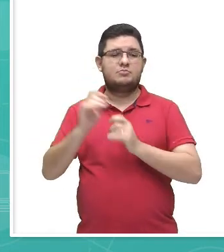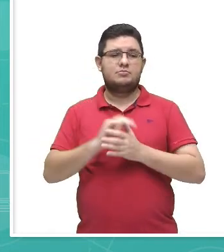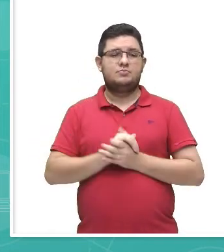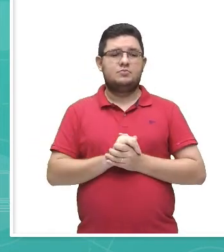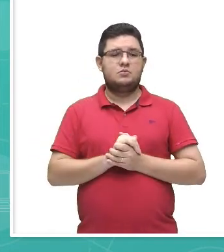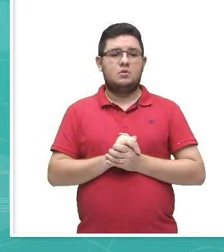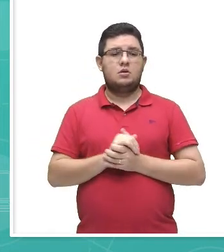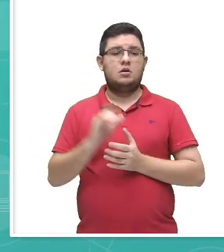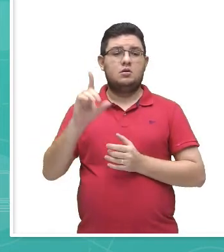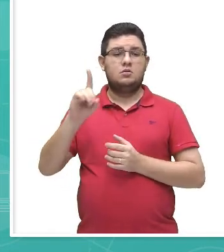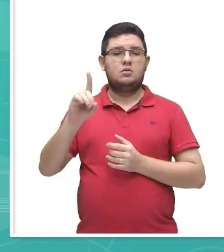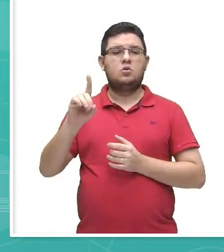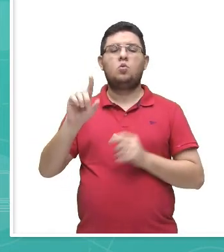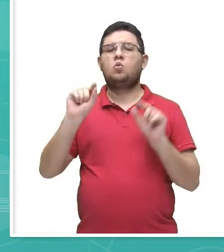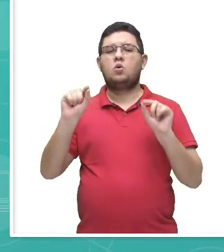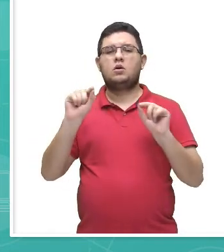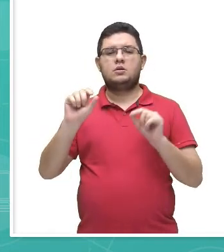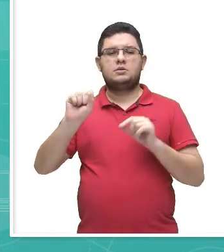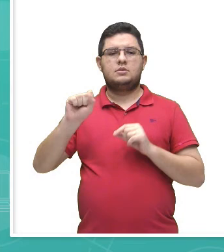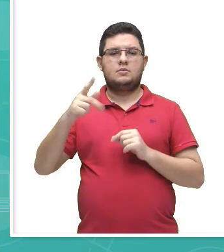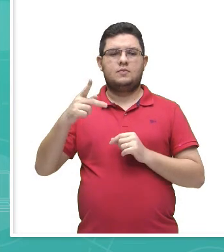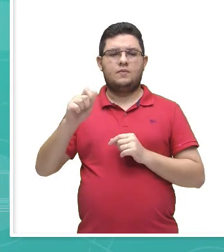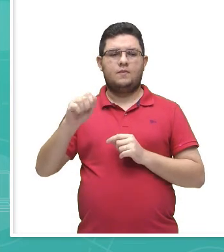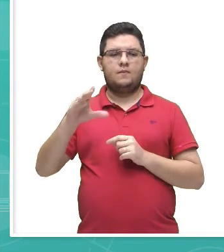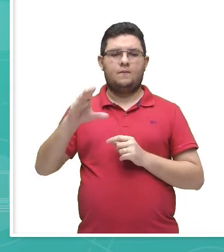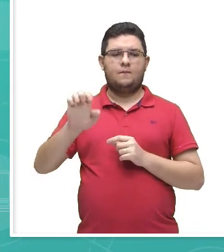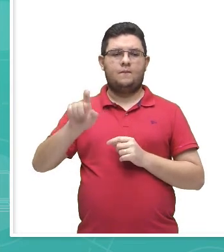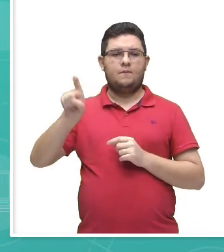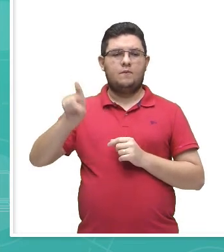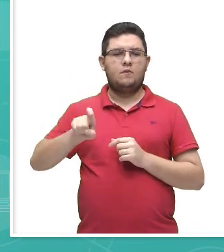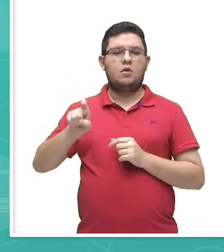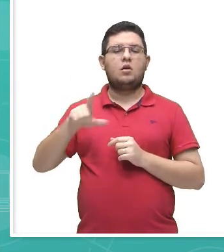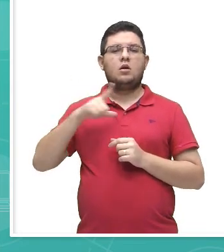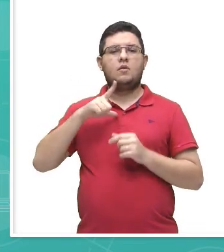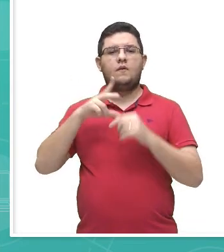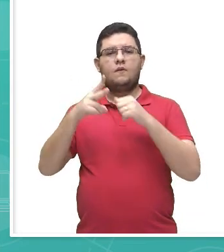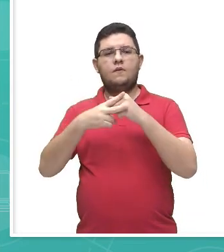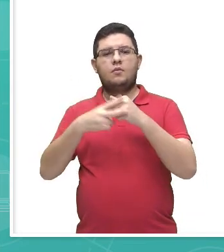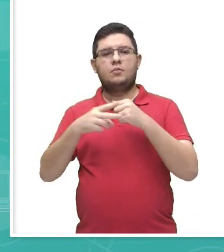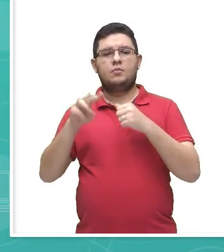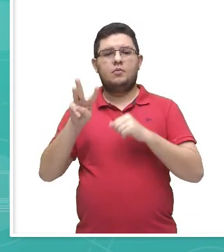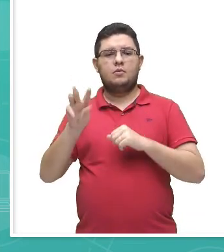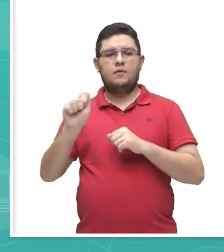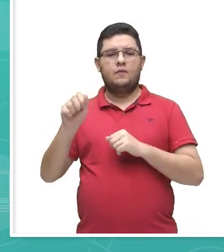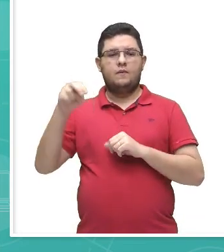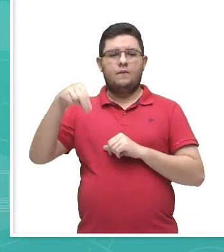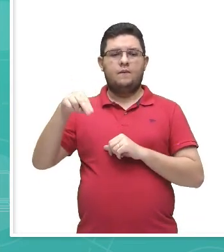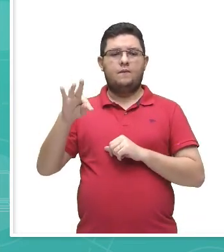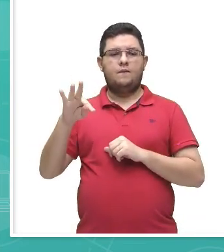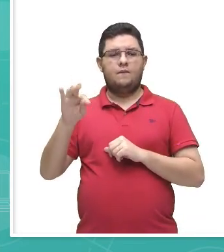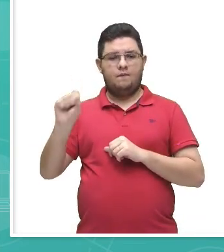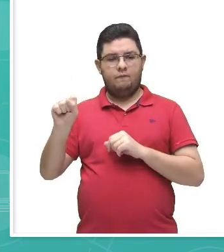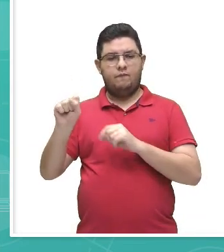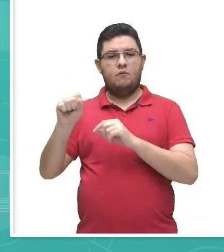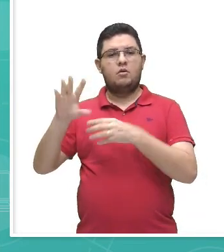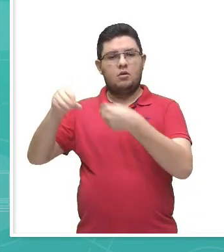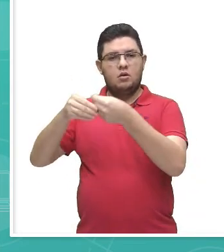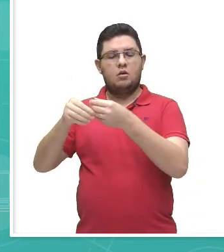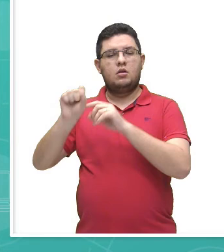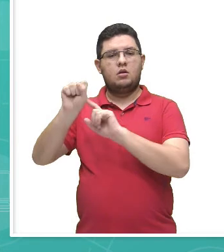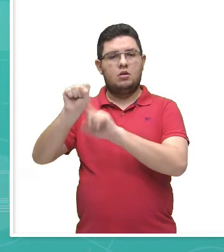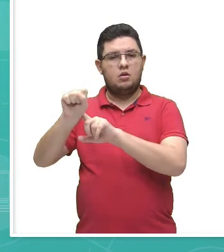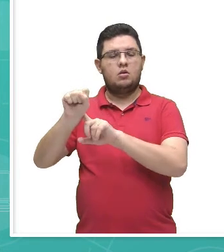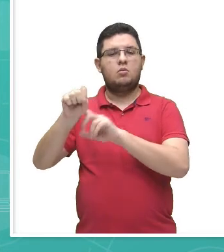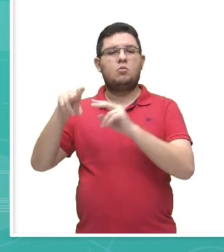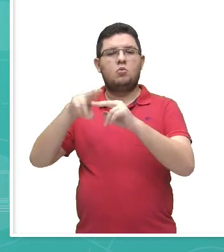então, SpaceX wants é o verbo. Repare que ele é acrescido de S, porque ele é um verbo que não existe regra com relação à sua